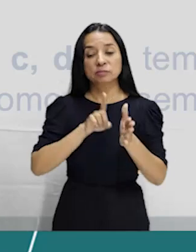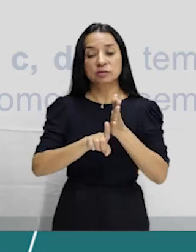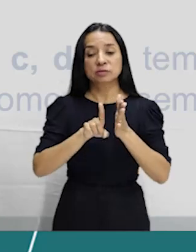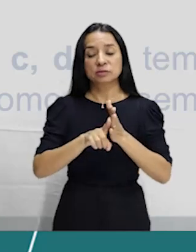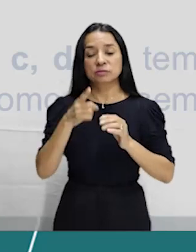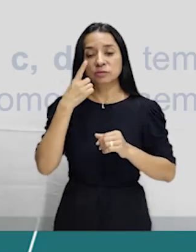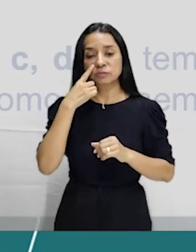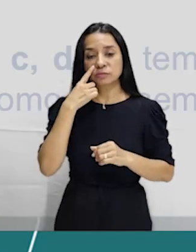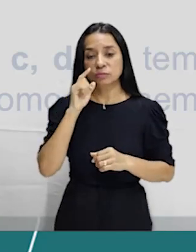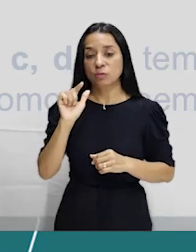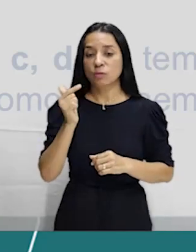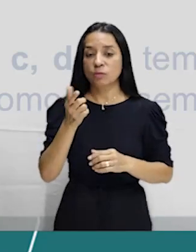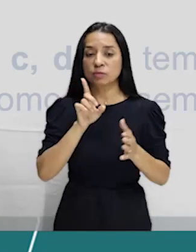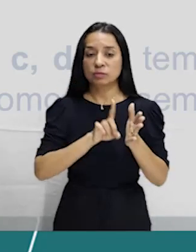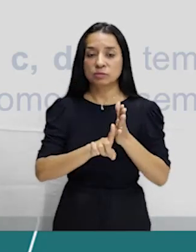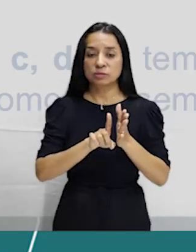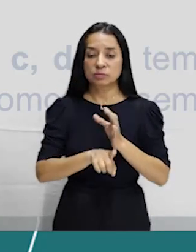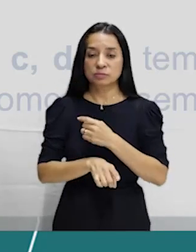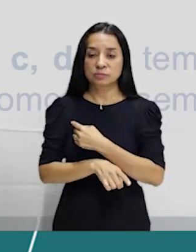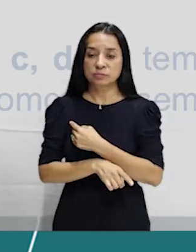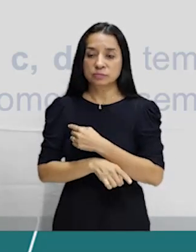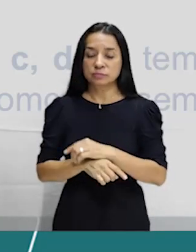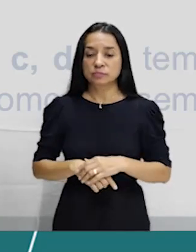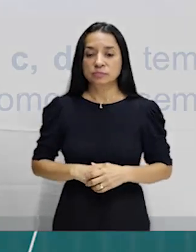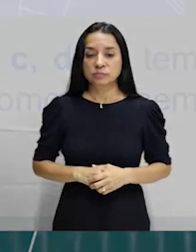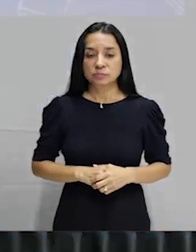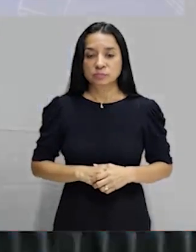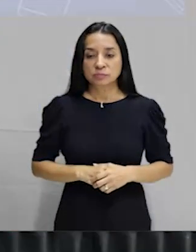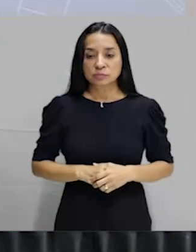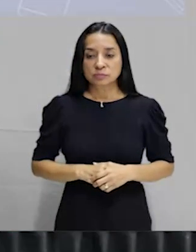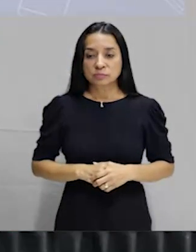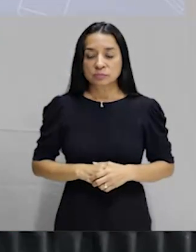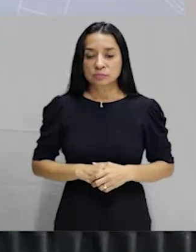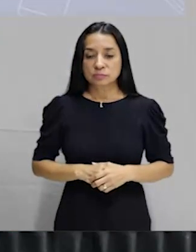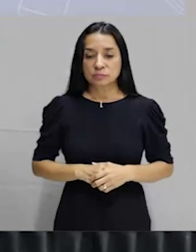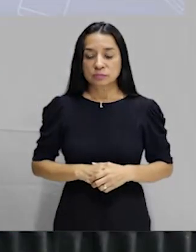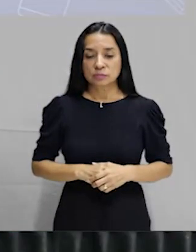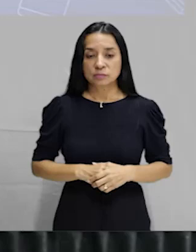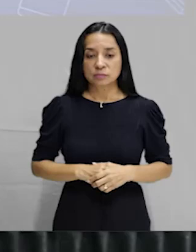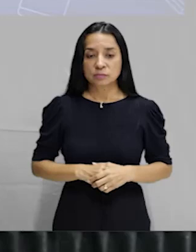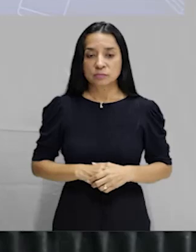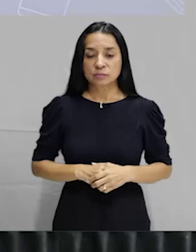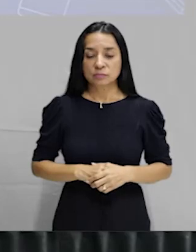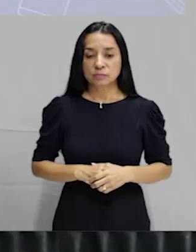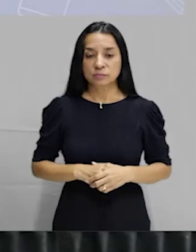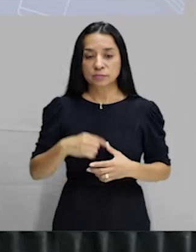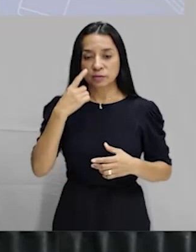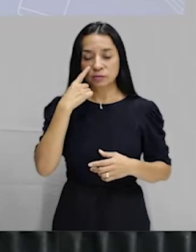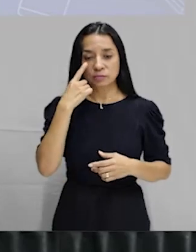vimos. Vamos passar para a próxima. Questão de número 3, tá? Acompanhe a leitura, porque até o